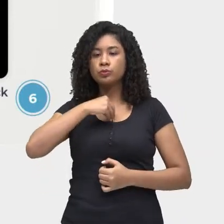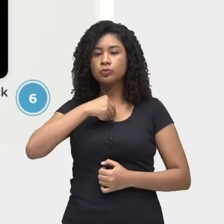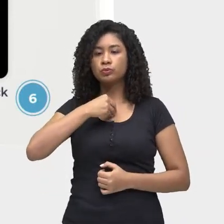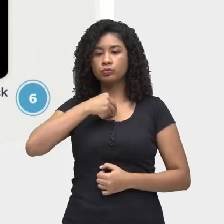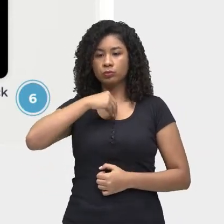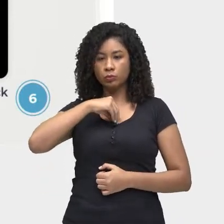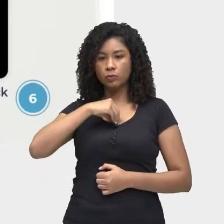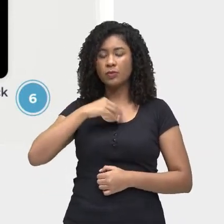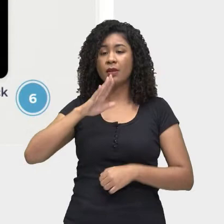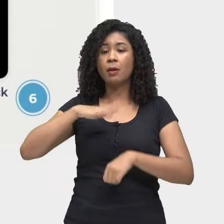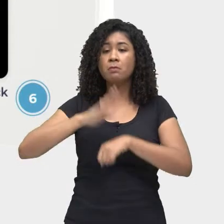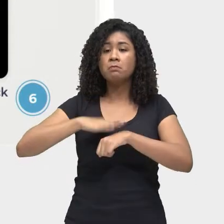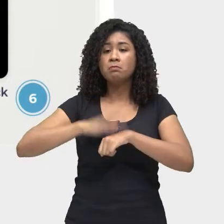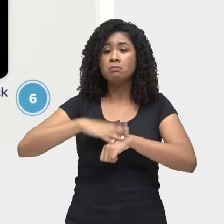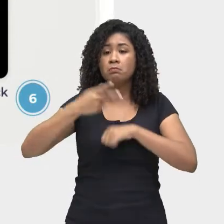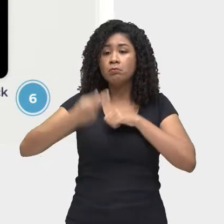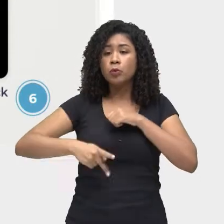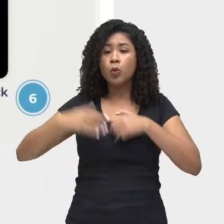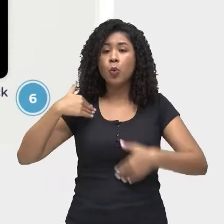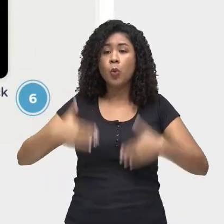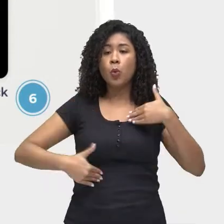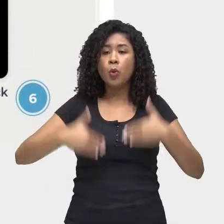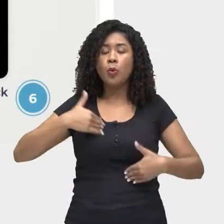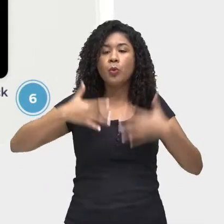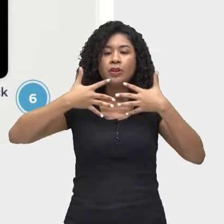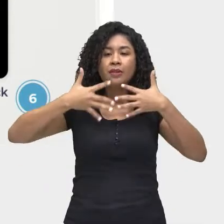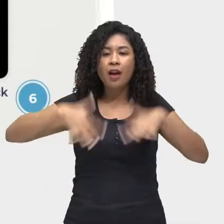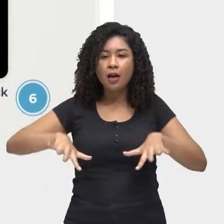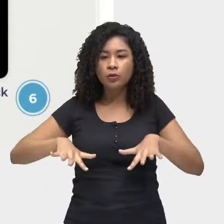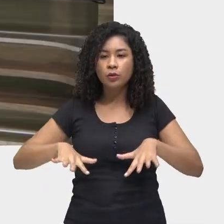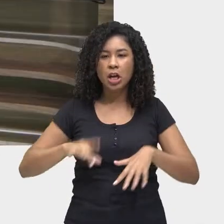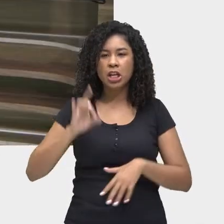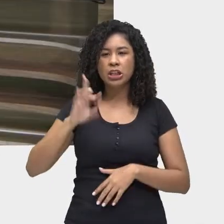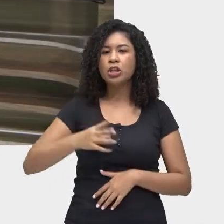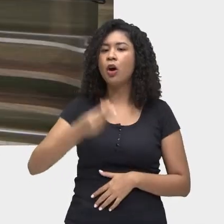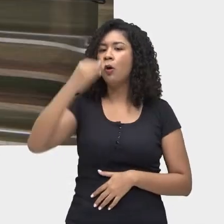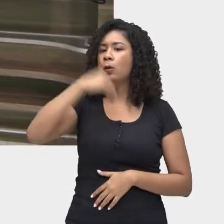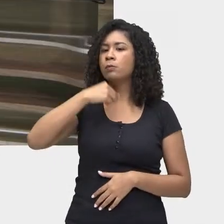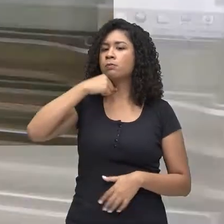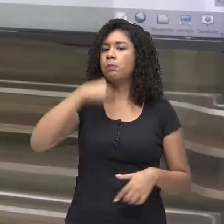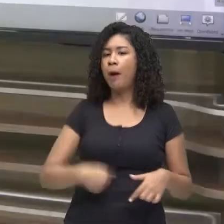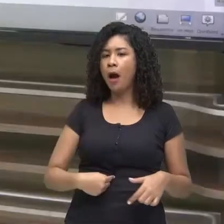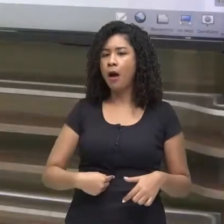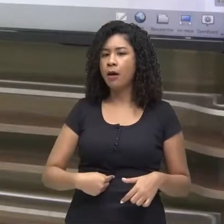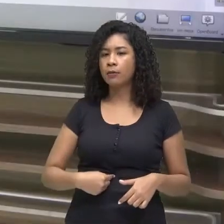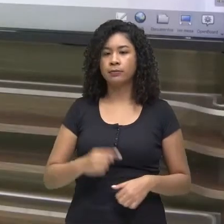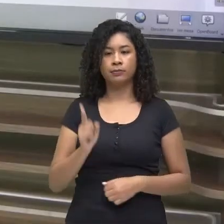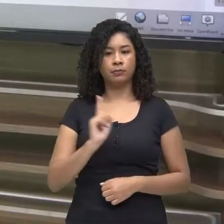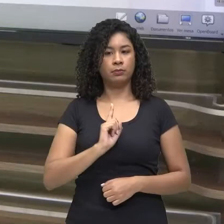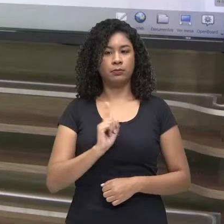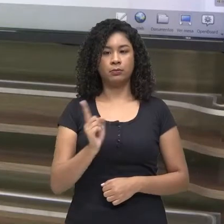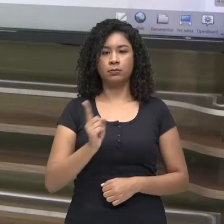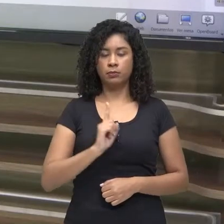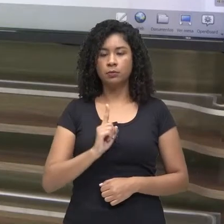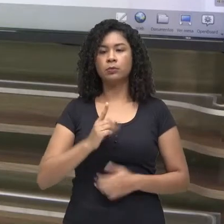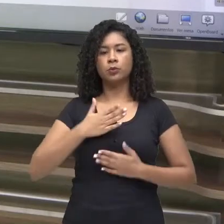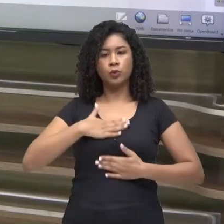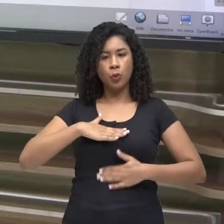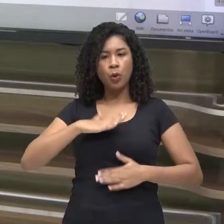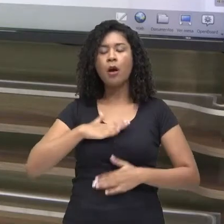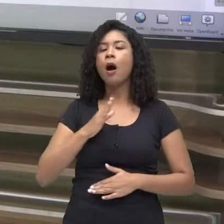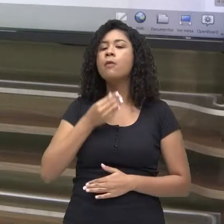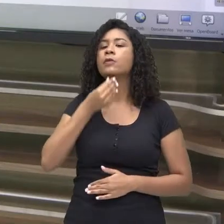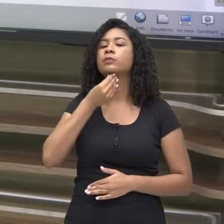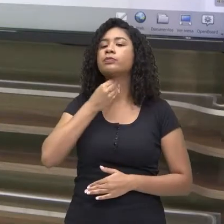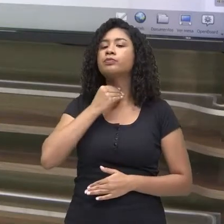dizer? Quando eu engulo o alimento não cai simplesmente no estômago. Ele vai descendo no